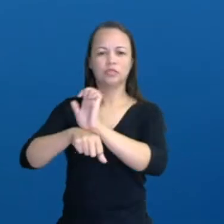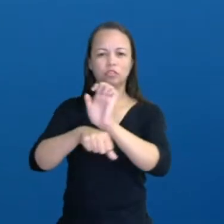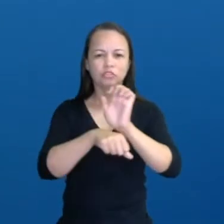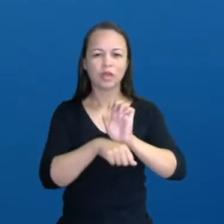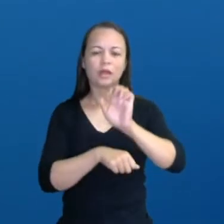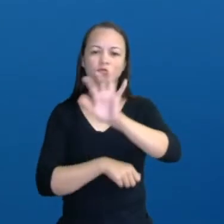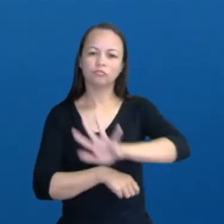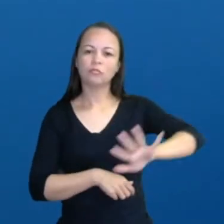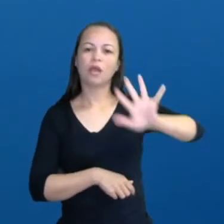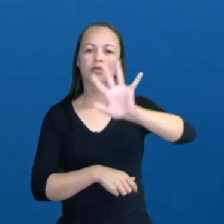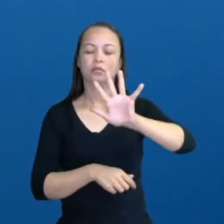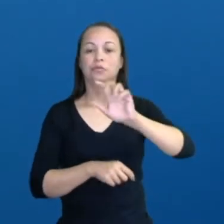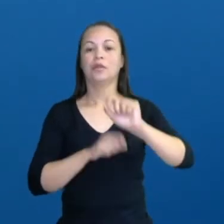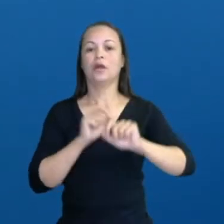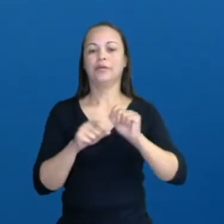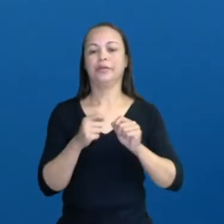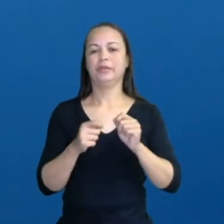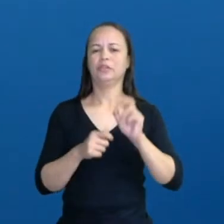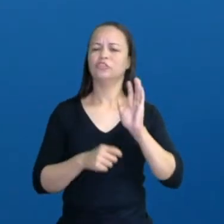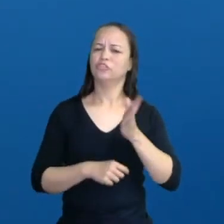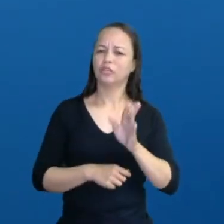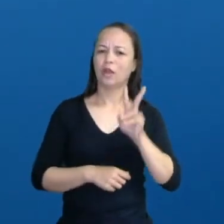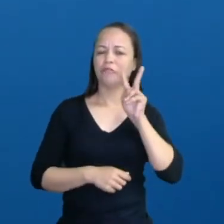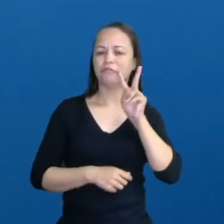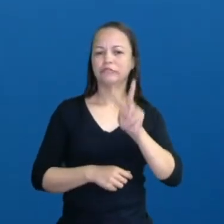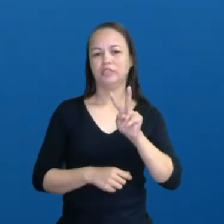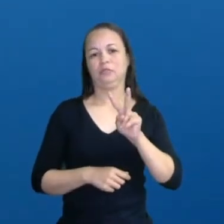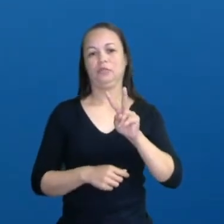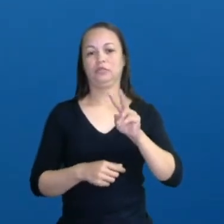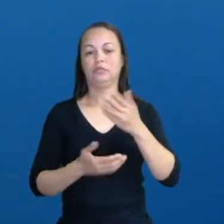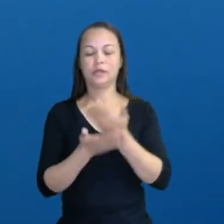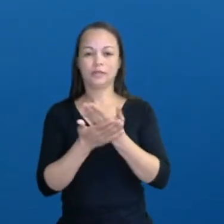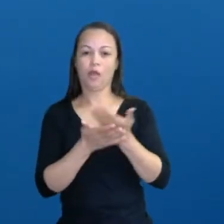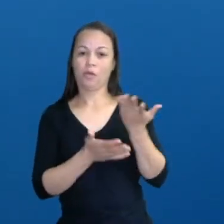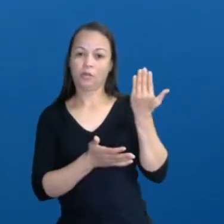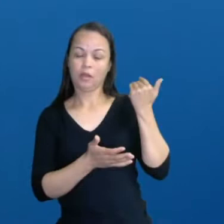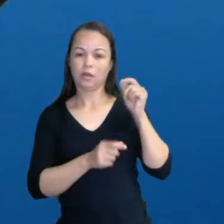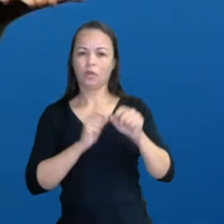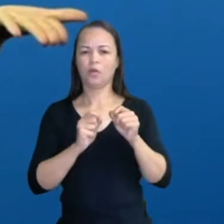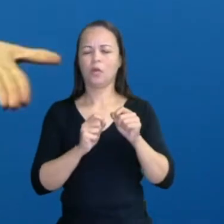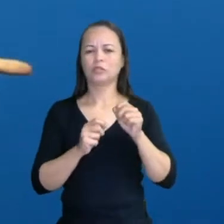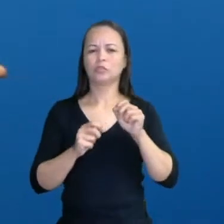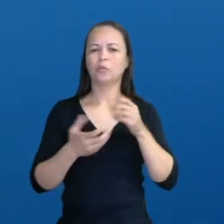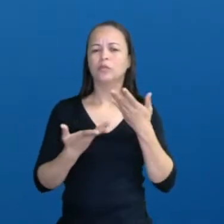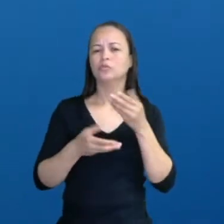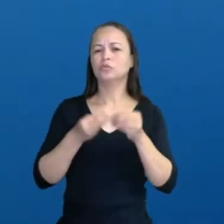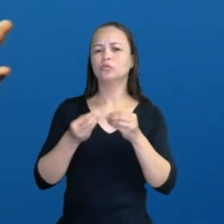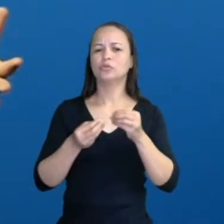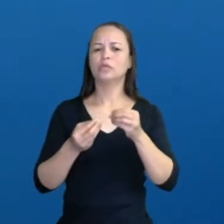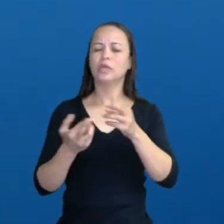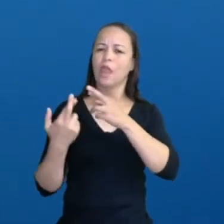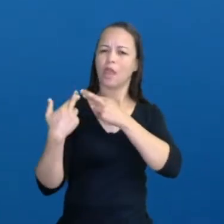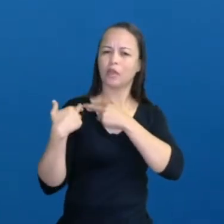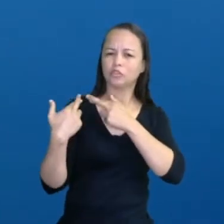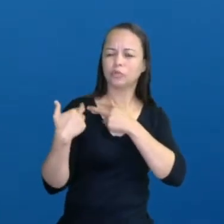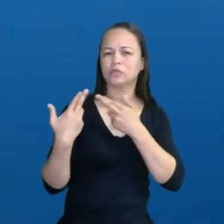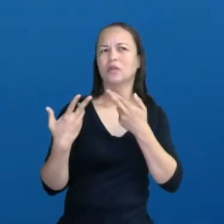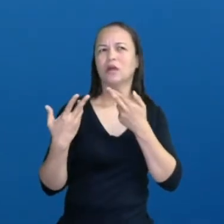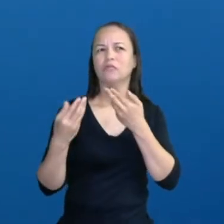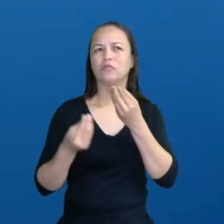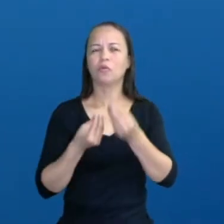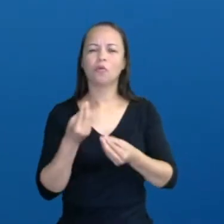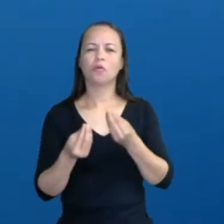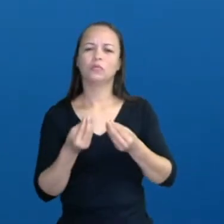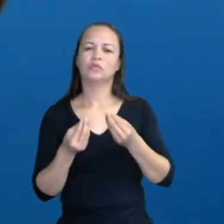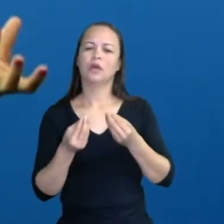já vimos em aulas anteriores, mas, sobretudo, que foi responsável, ou que é responsável, por essa